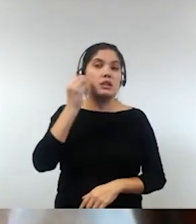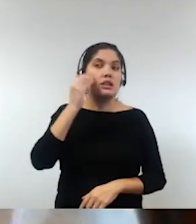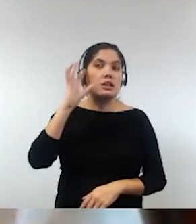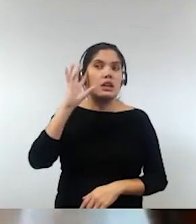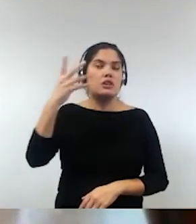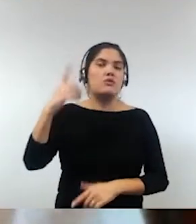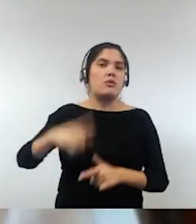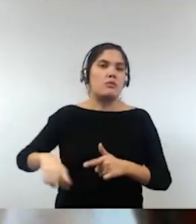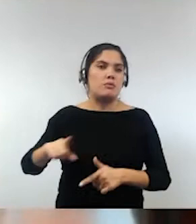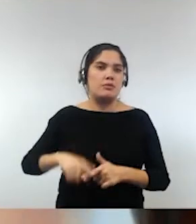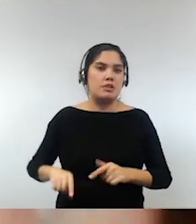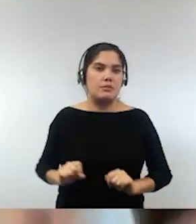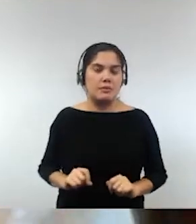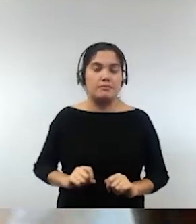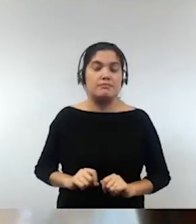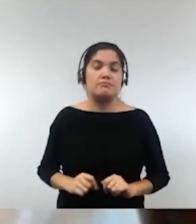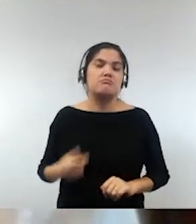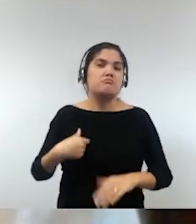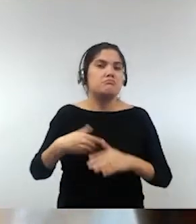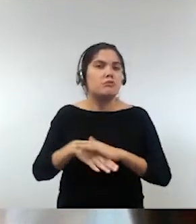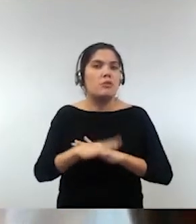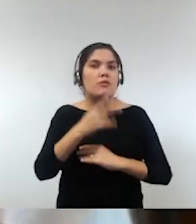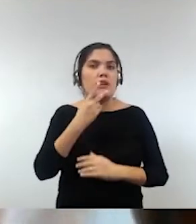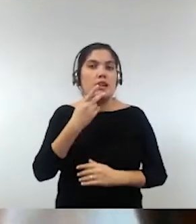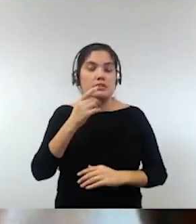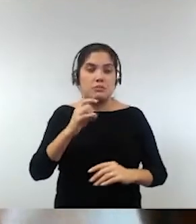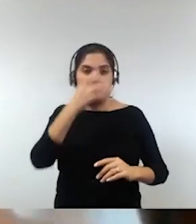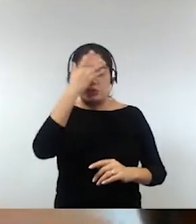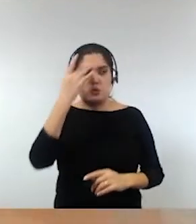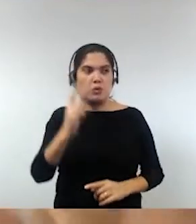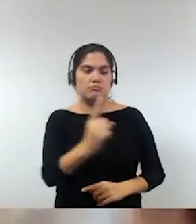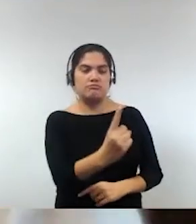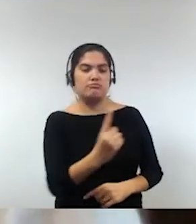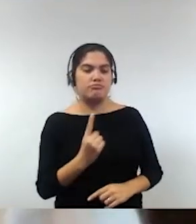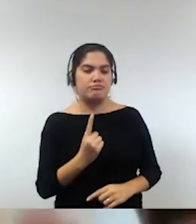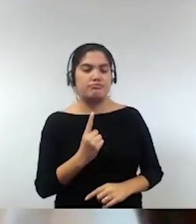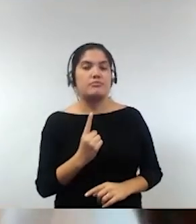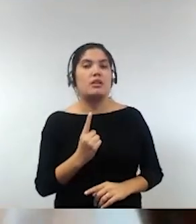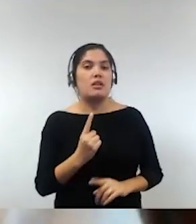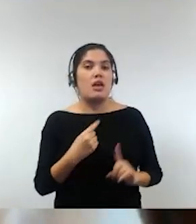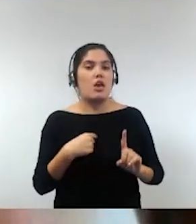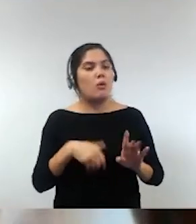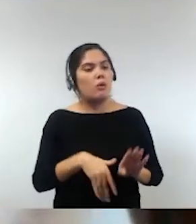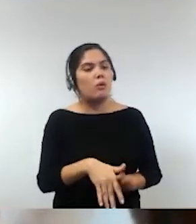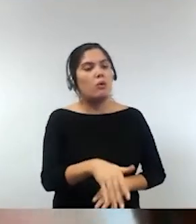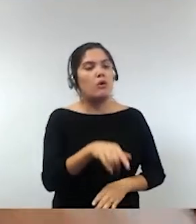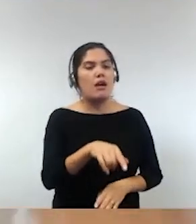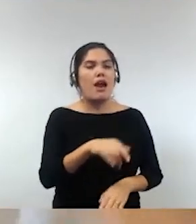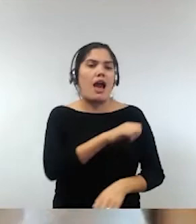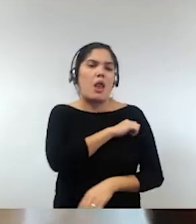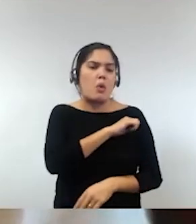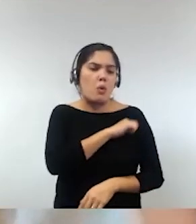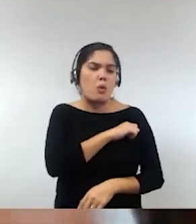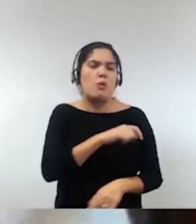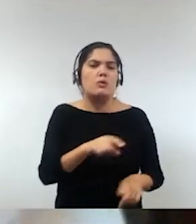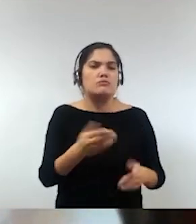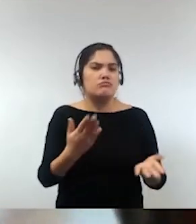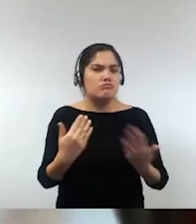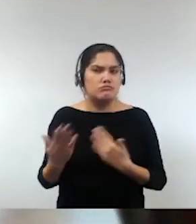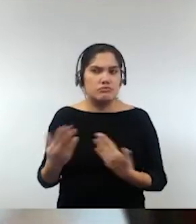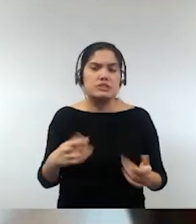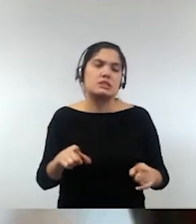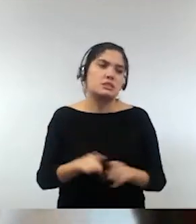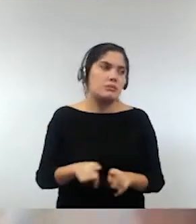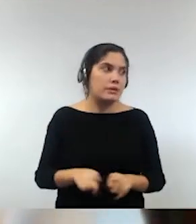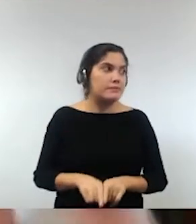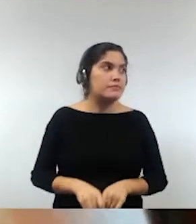advogado. Eu costumo dizer que quando um cliente chega, e eu costumo também orientar alunos e em conversas